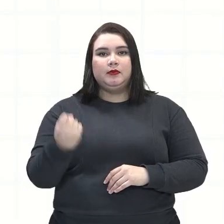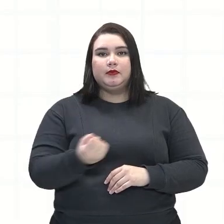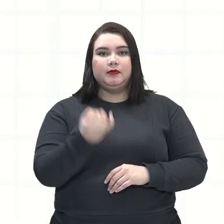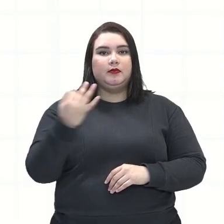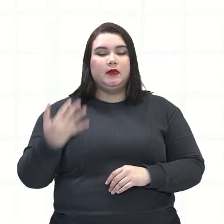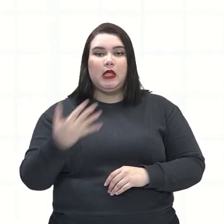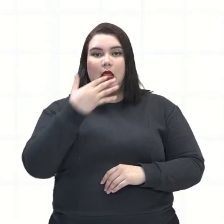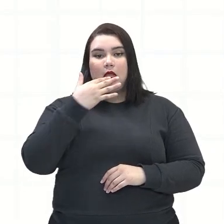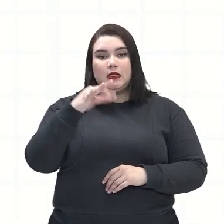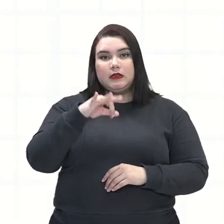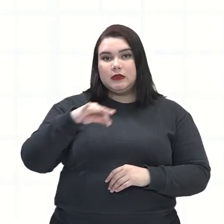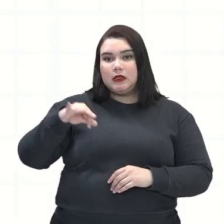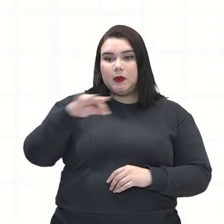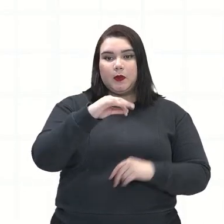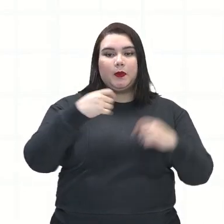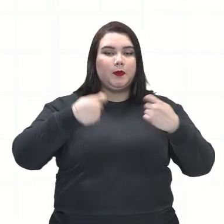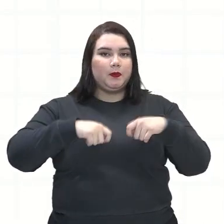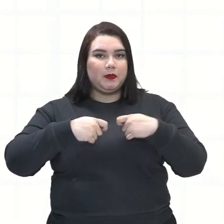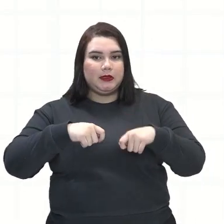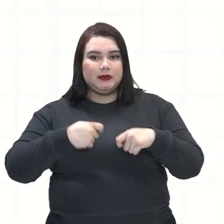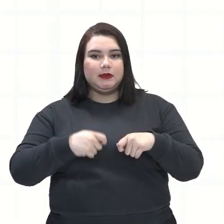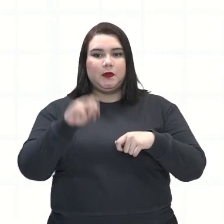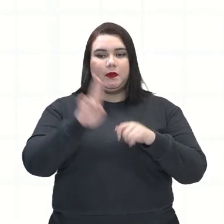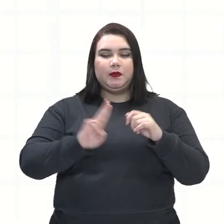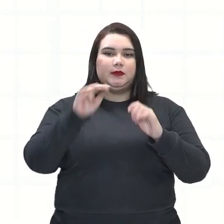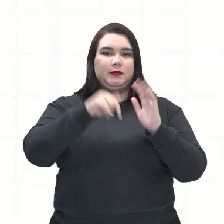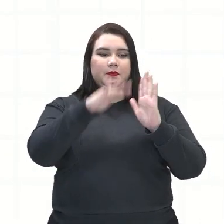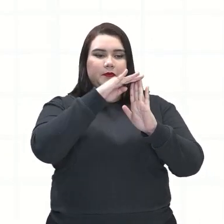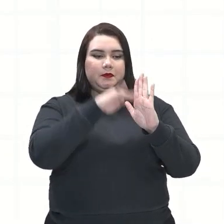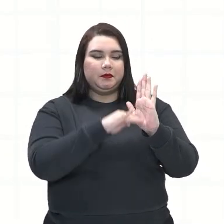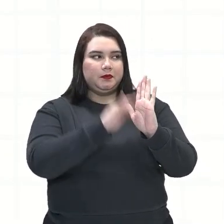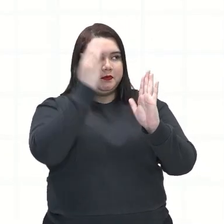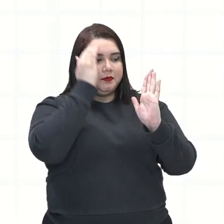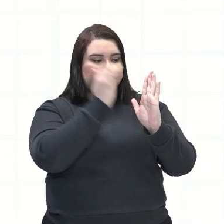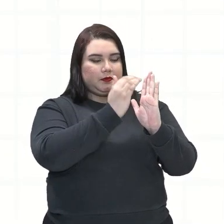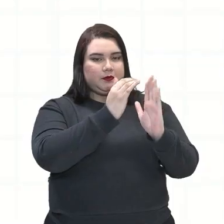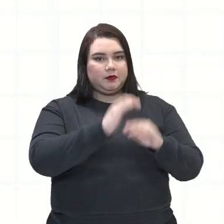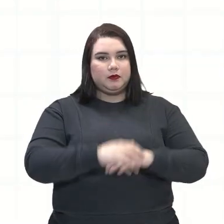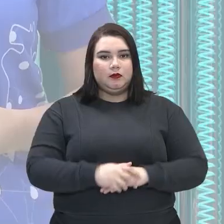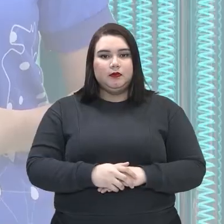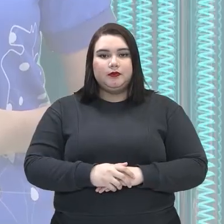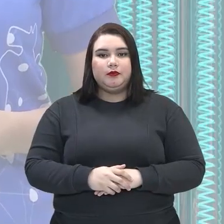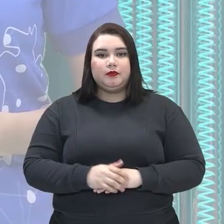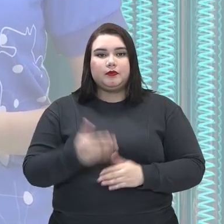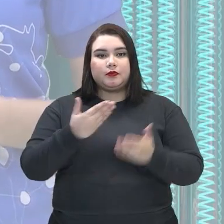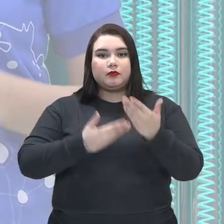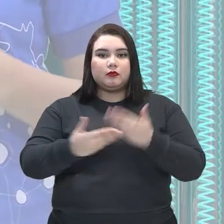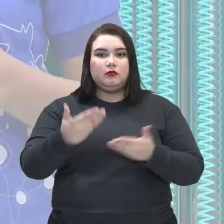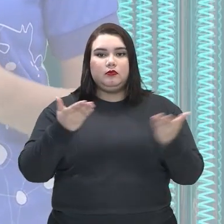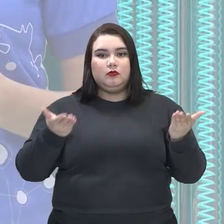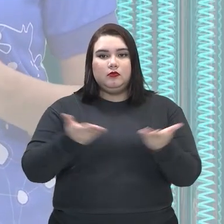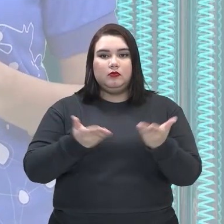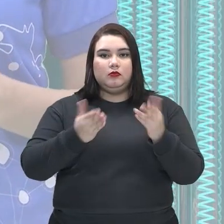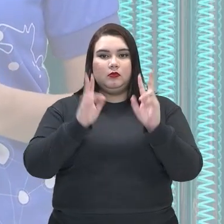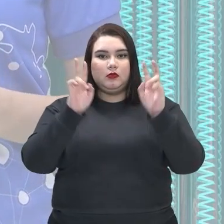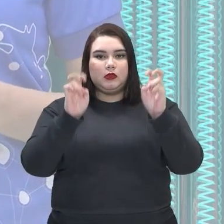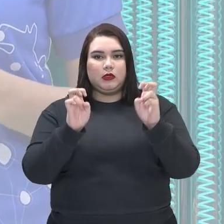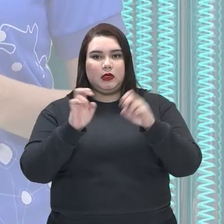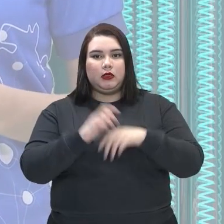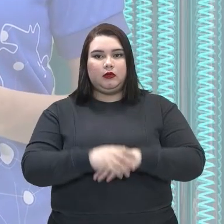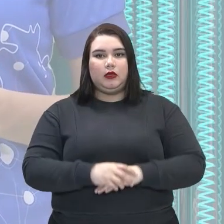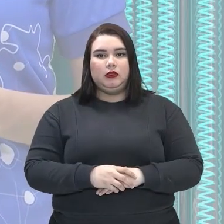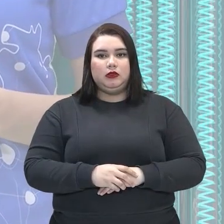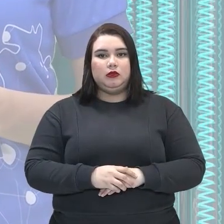que é necessário nesta receita especificamente. Então, vamos ver um pouquinho mais, né, sobre